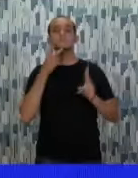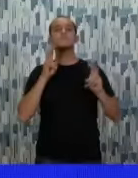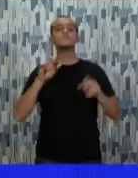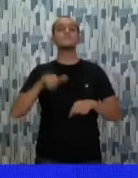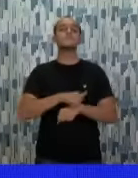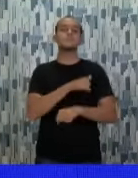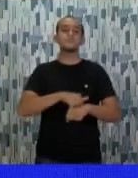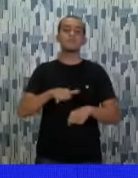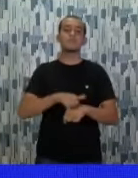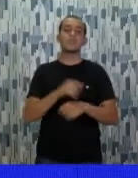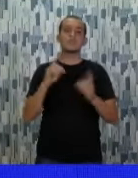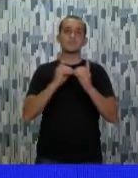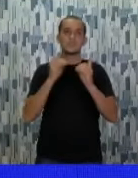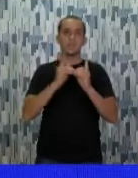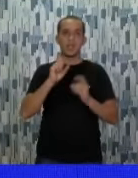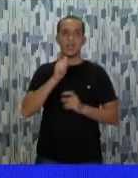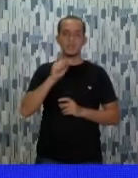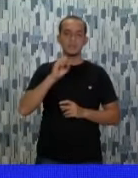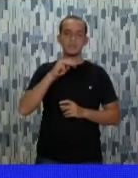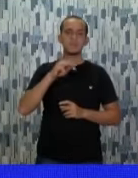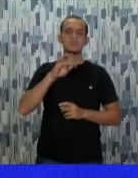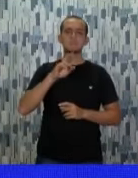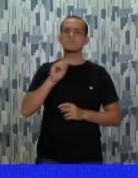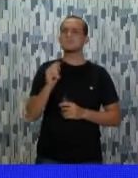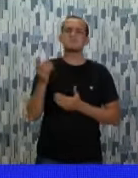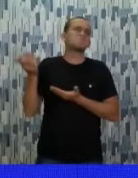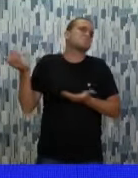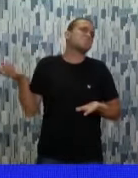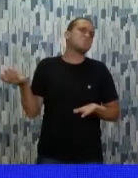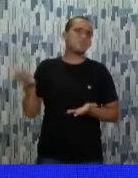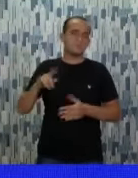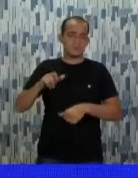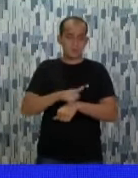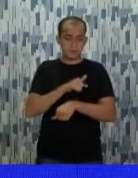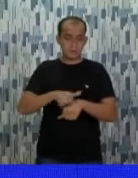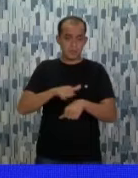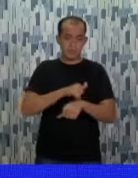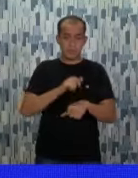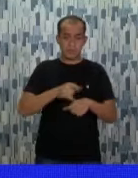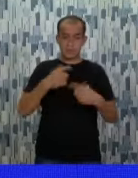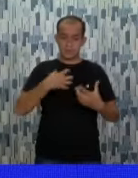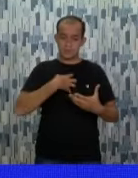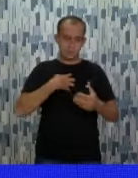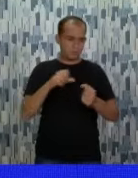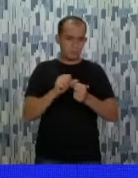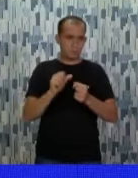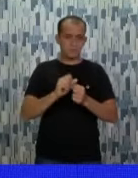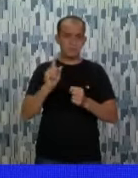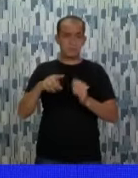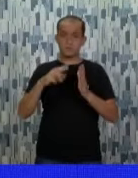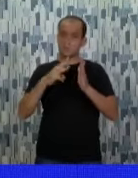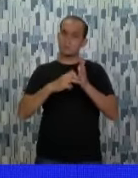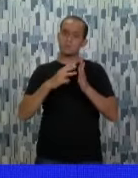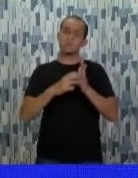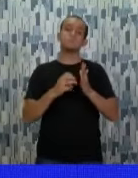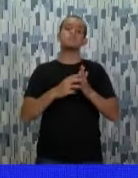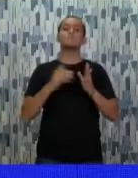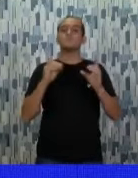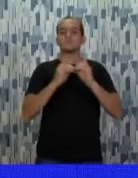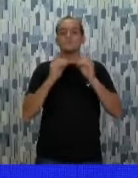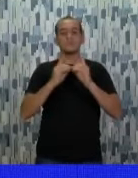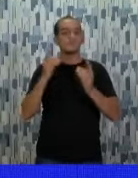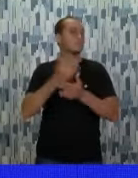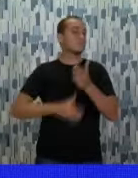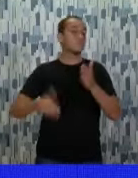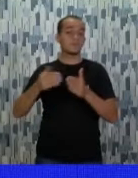de estratégias didáticas assimétricas. Tá? Que bicho é esse? Estratégia é uma técnica, um jeitão de fazer, não é uma metodologia. Didática.